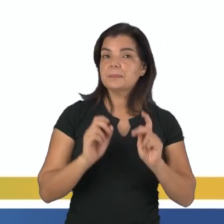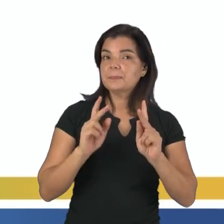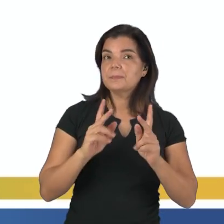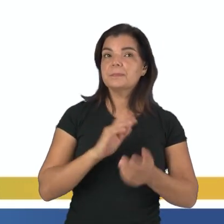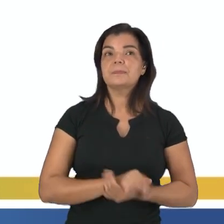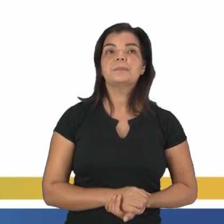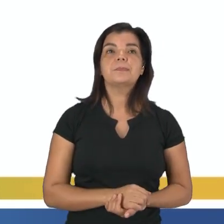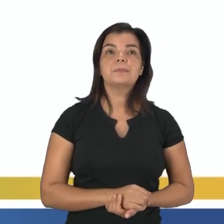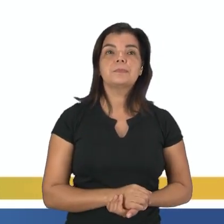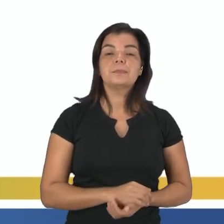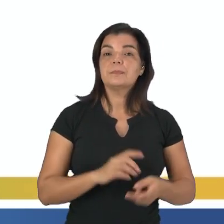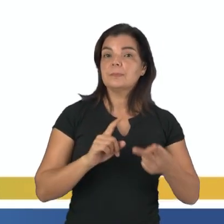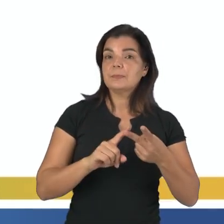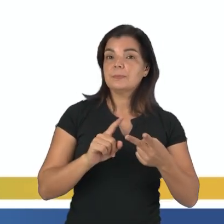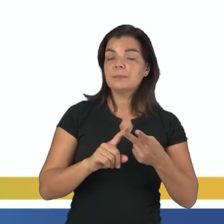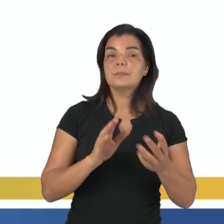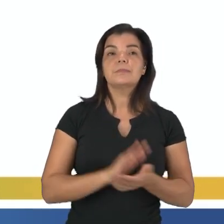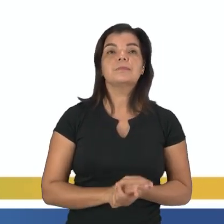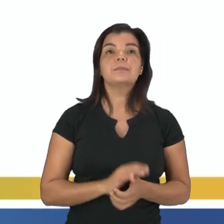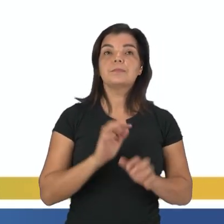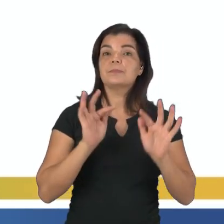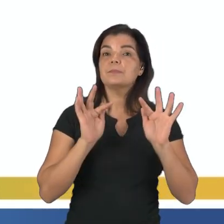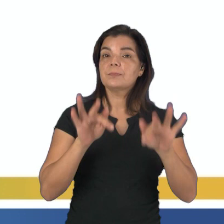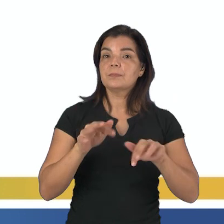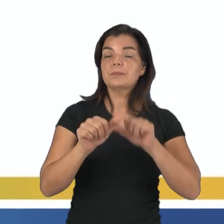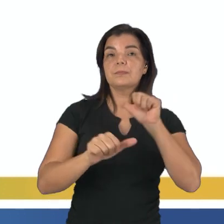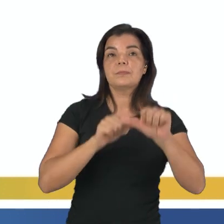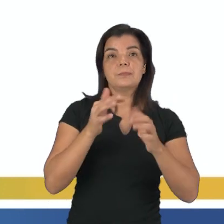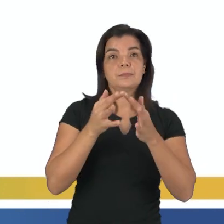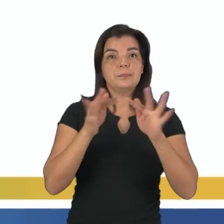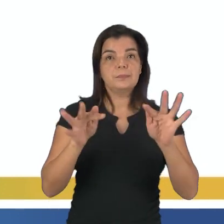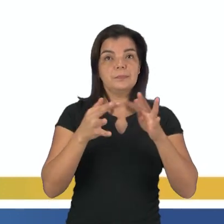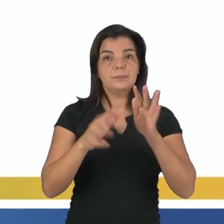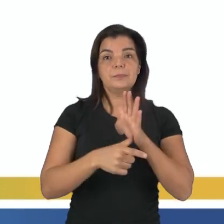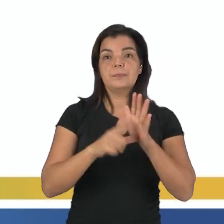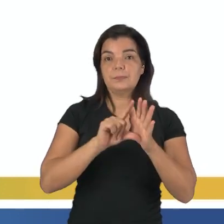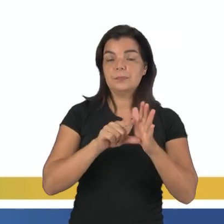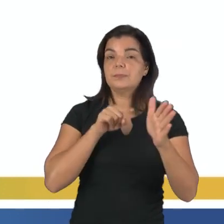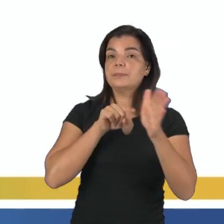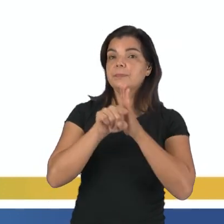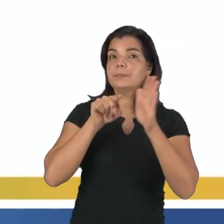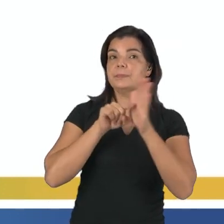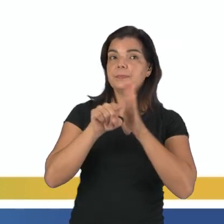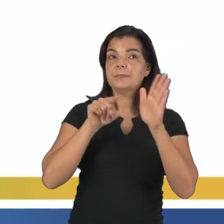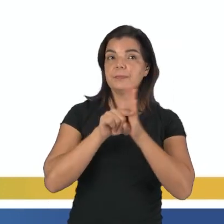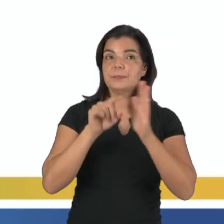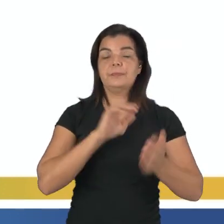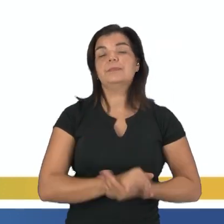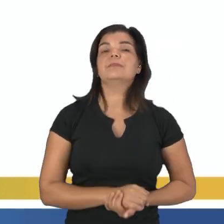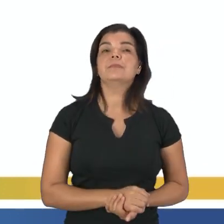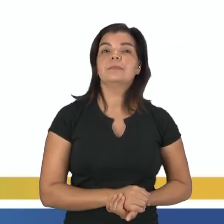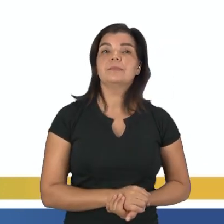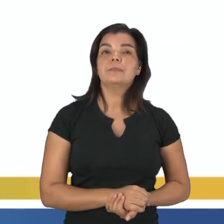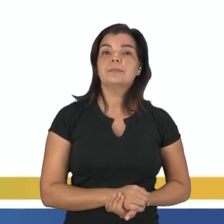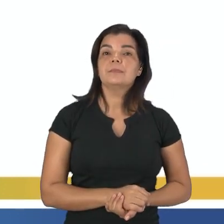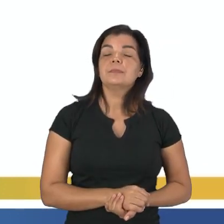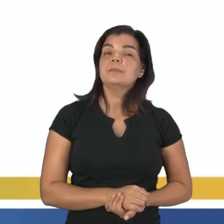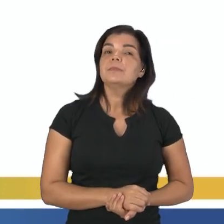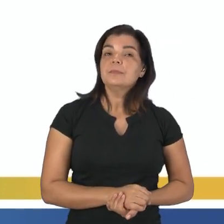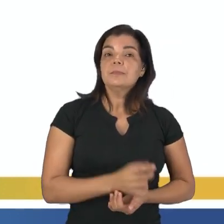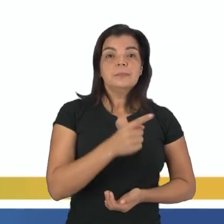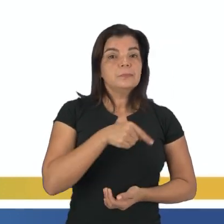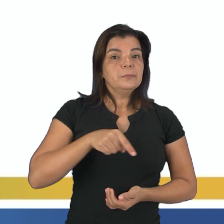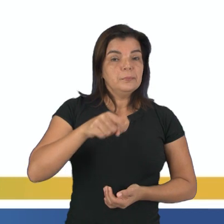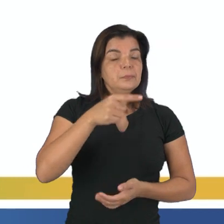ok? E por último, transforme as frases da atividade anterior em interrogativas. Então,